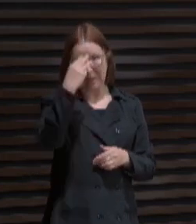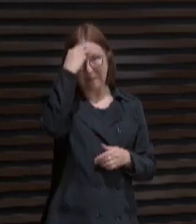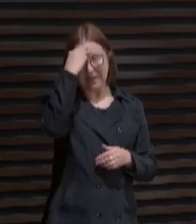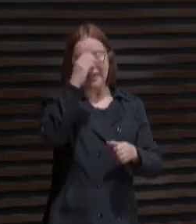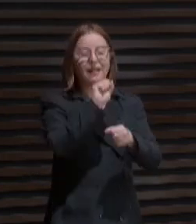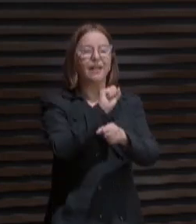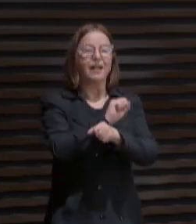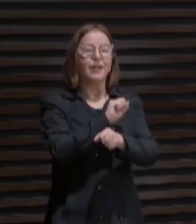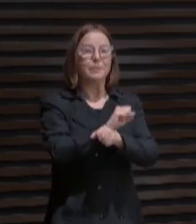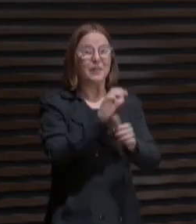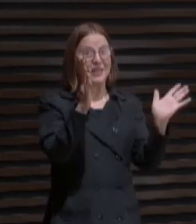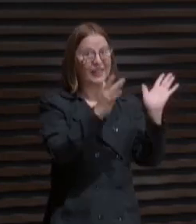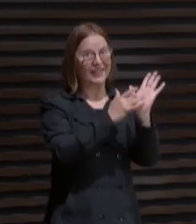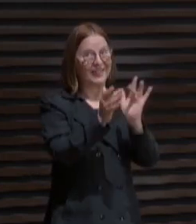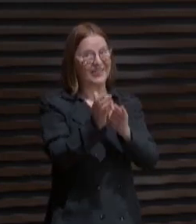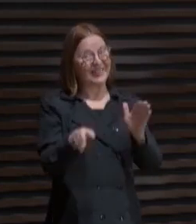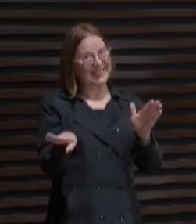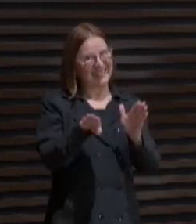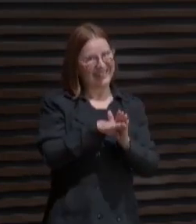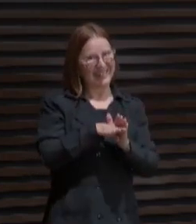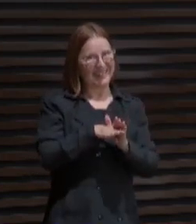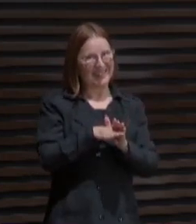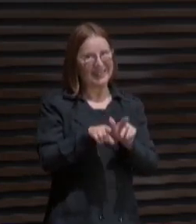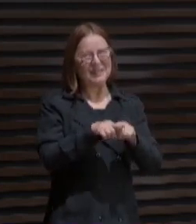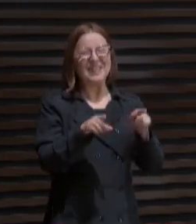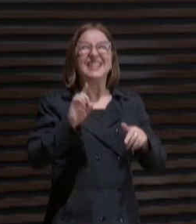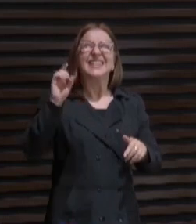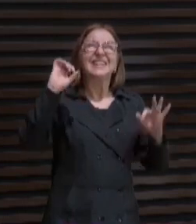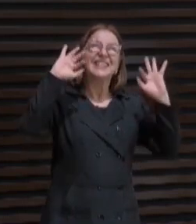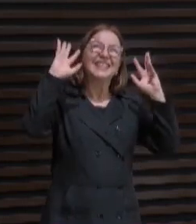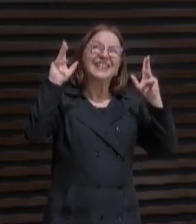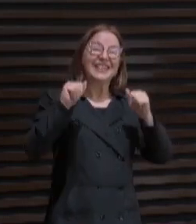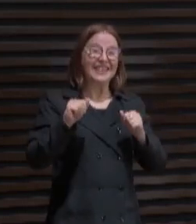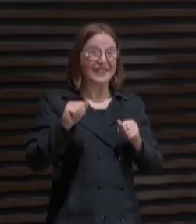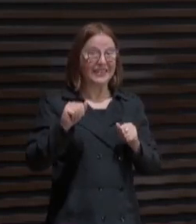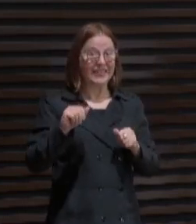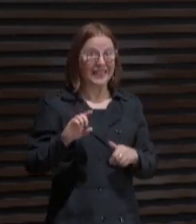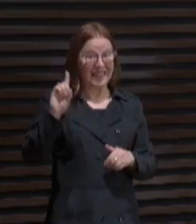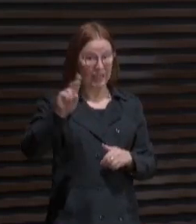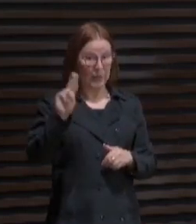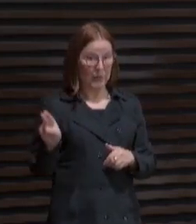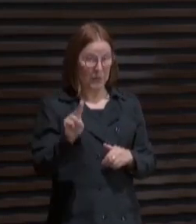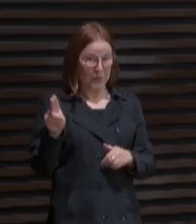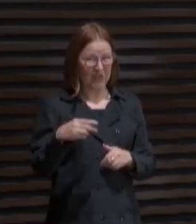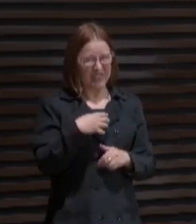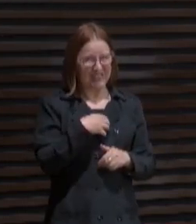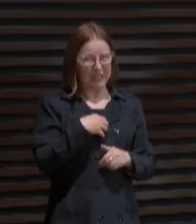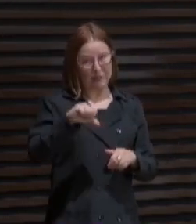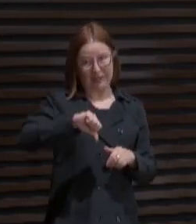Mas como o nosso Deus é maravilhoso, e Ele usa os sentimentos negativos de tal